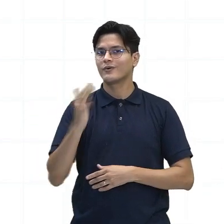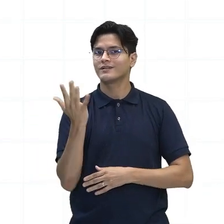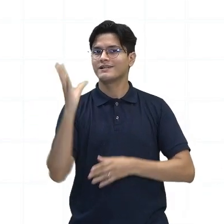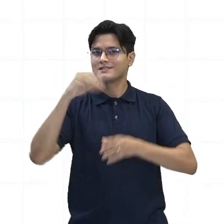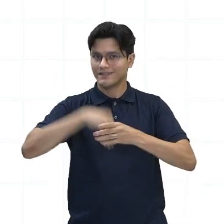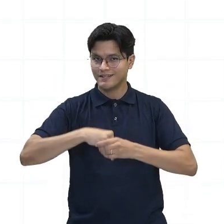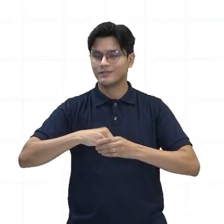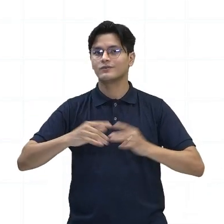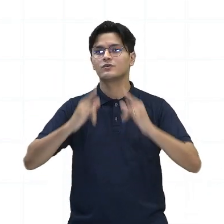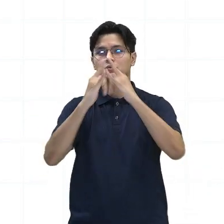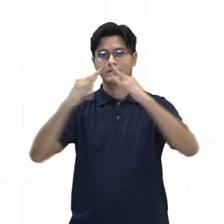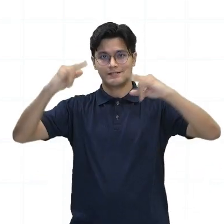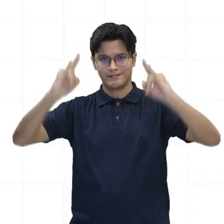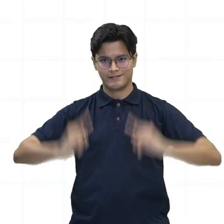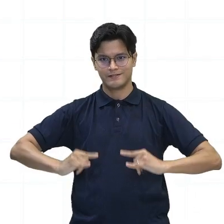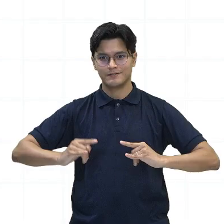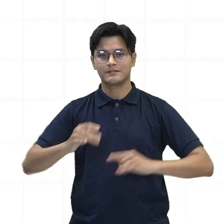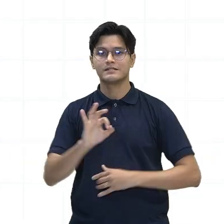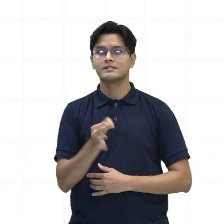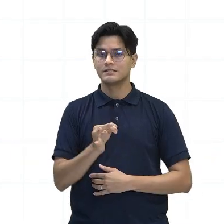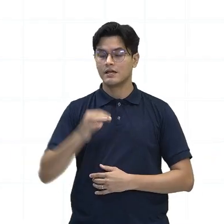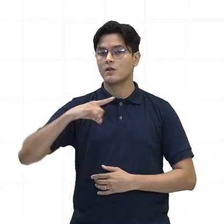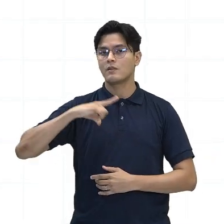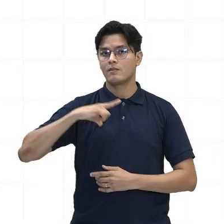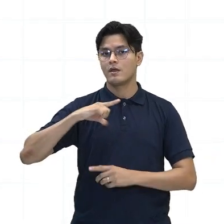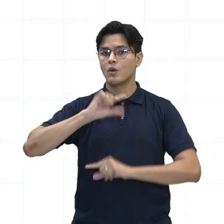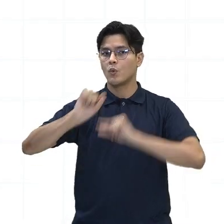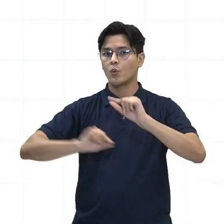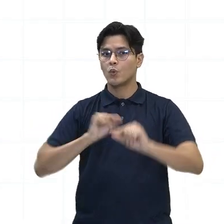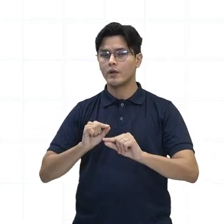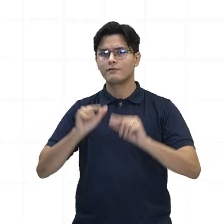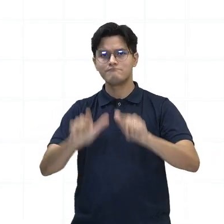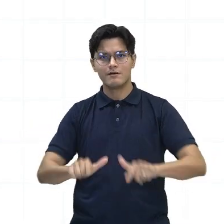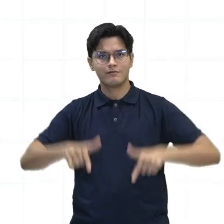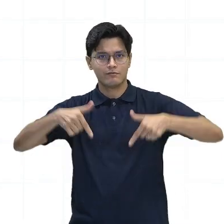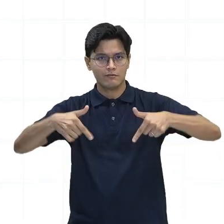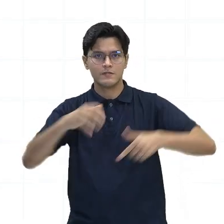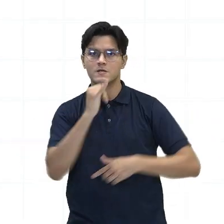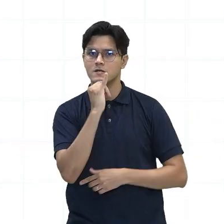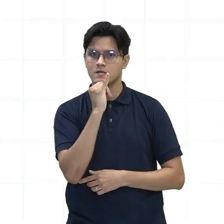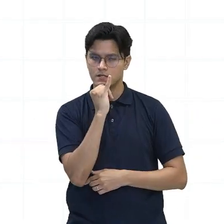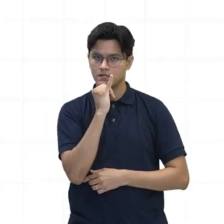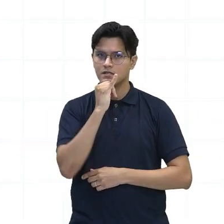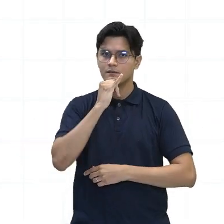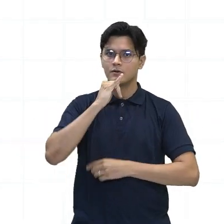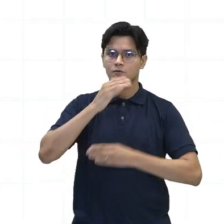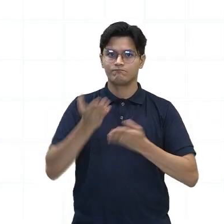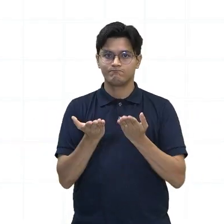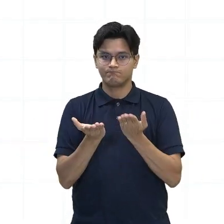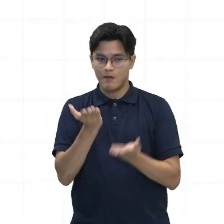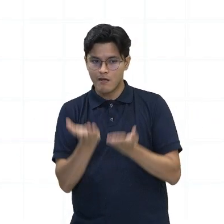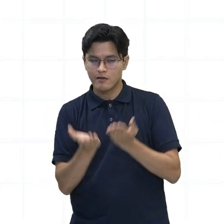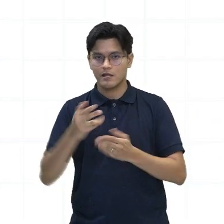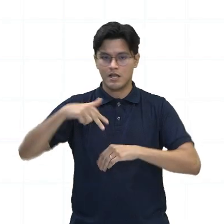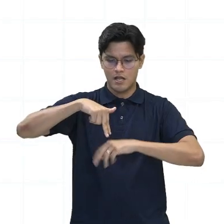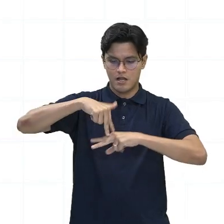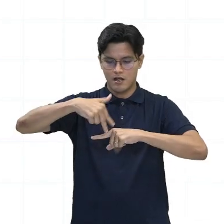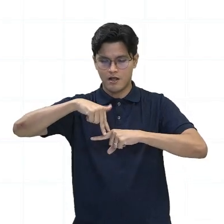Essa ginástica circense ela é composta principalmente por ações que envolvem equilíbrio,